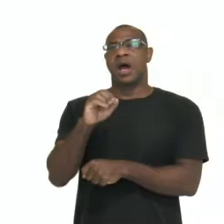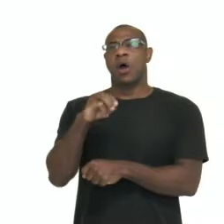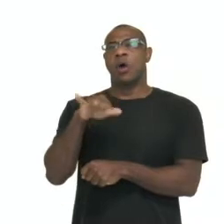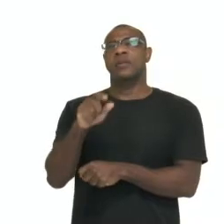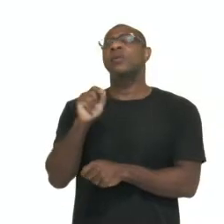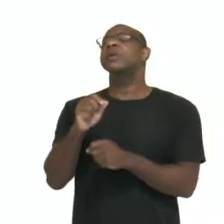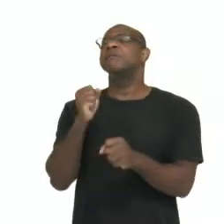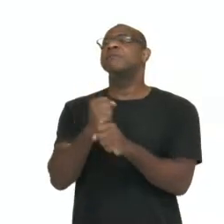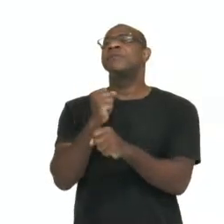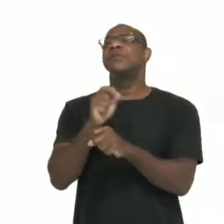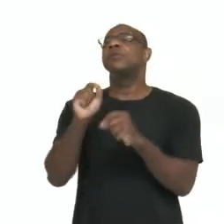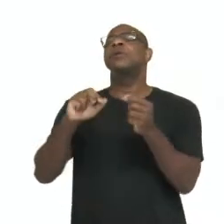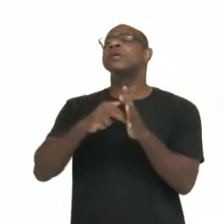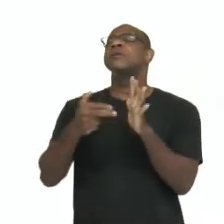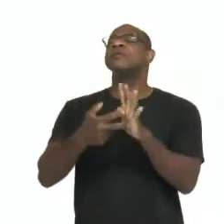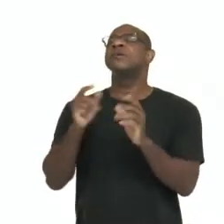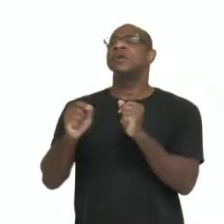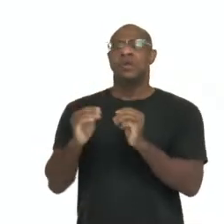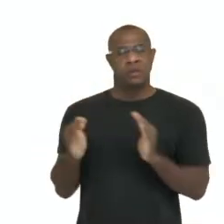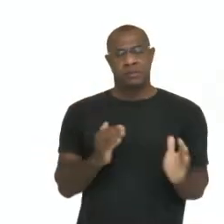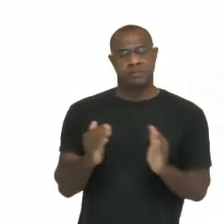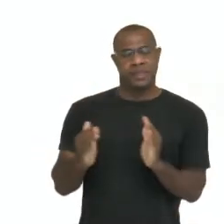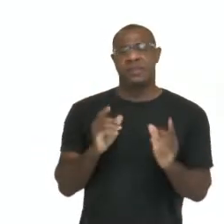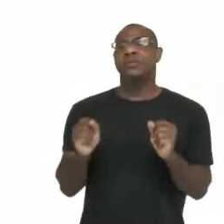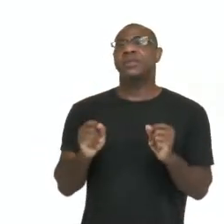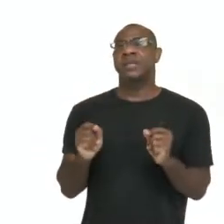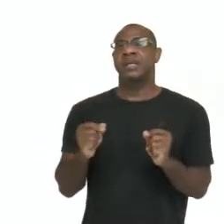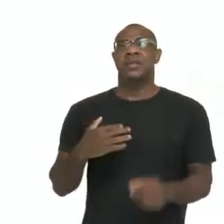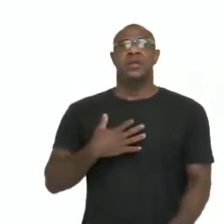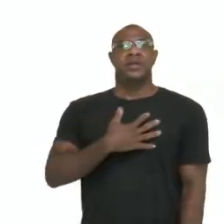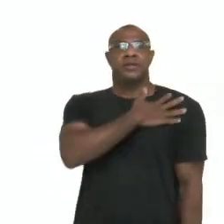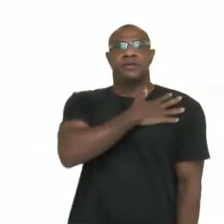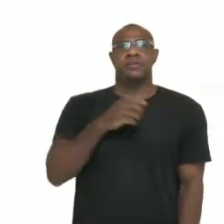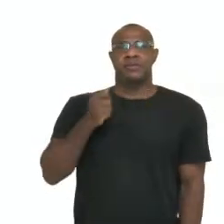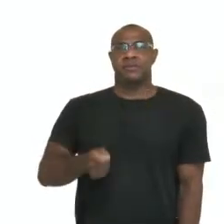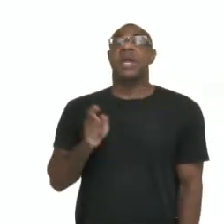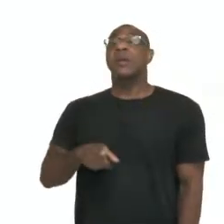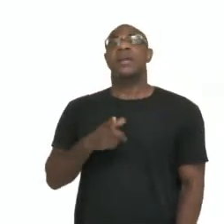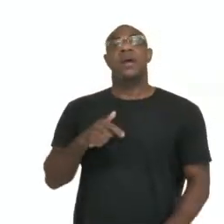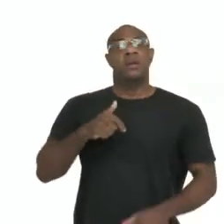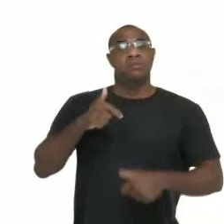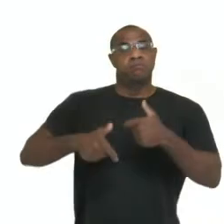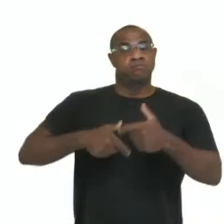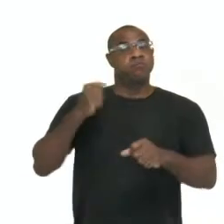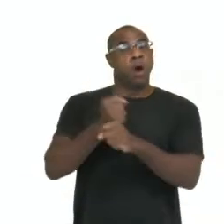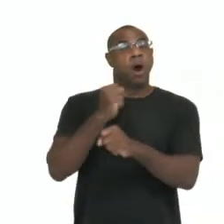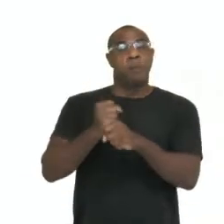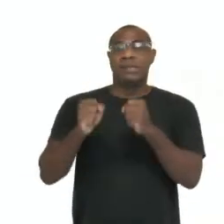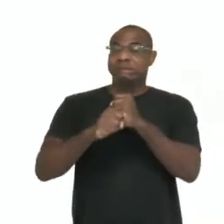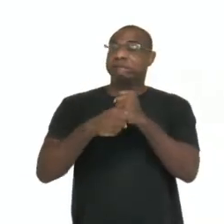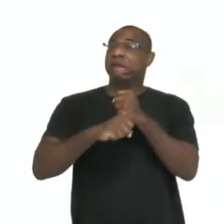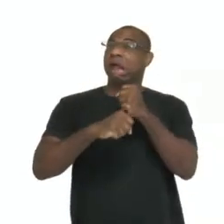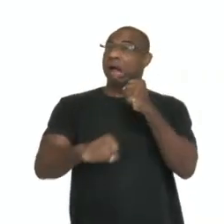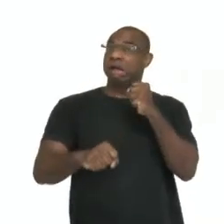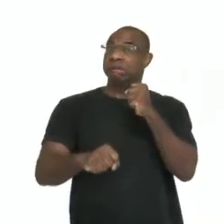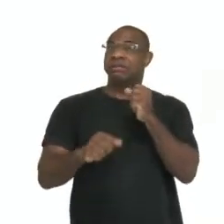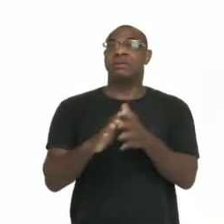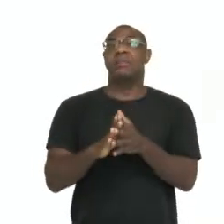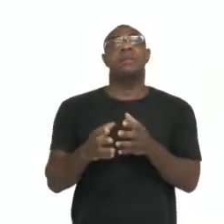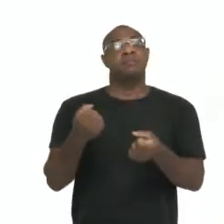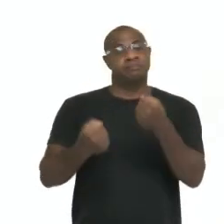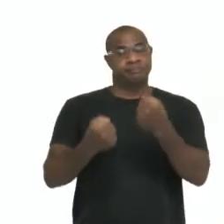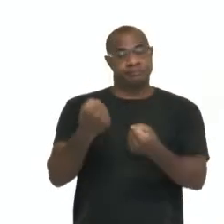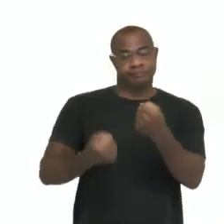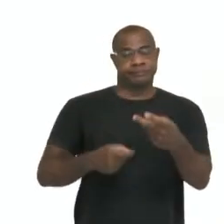milagre econômico do regime militar? Eram grandes obras, obras gigantescas, principalmente nas áreas de transporte